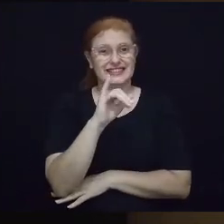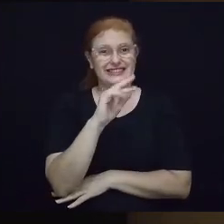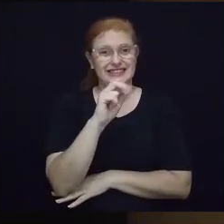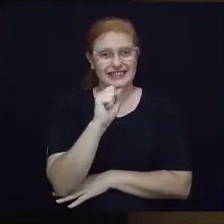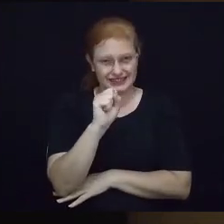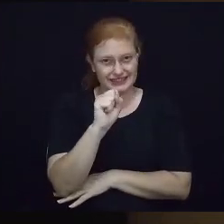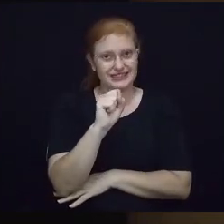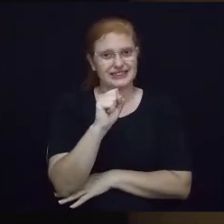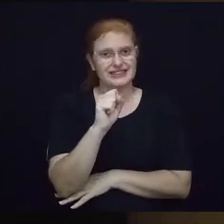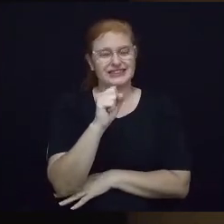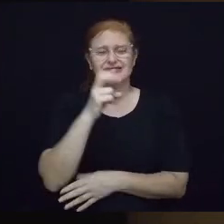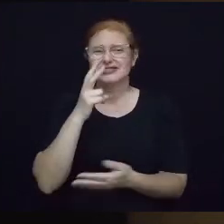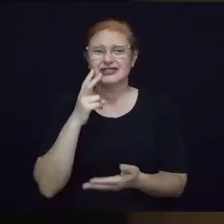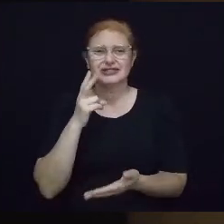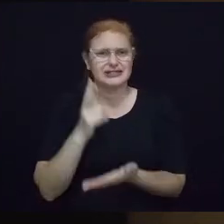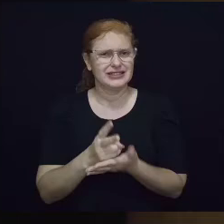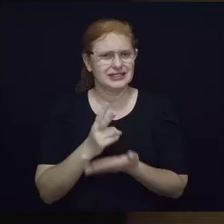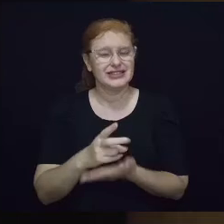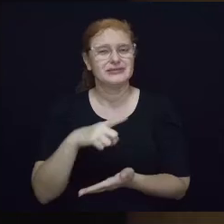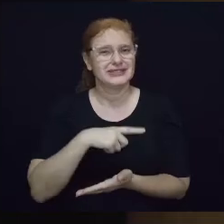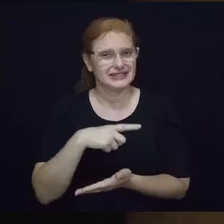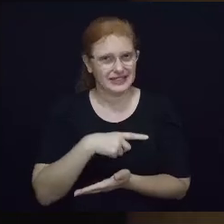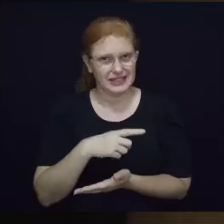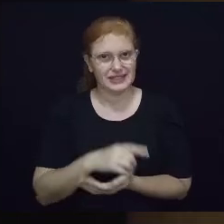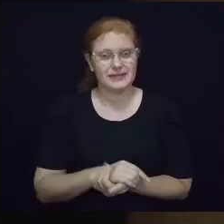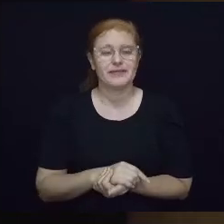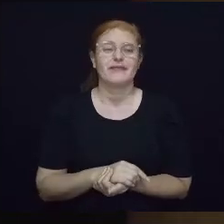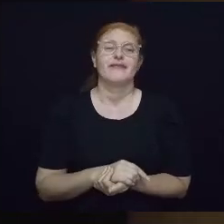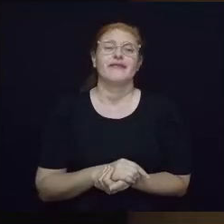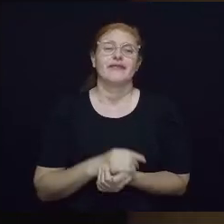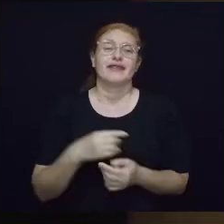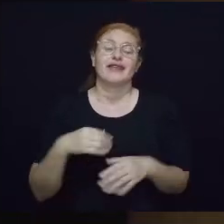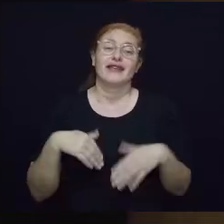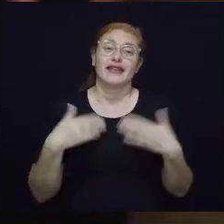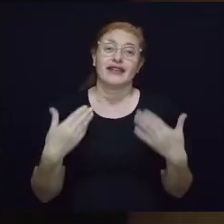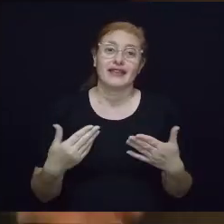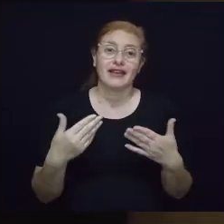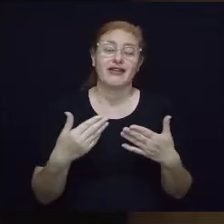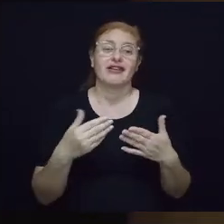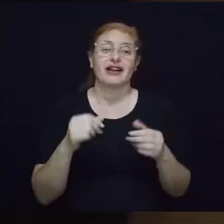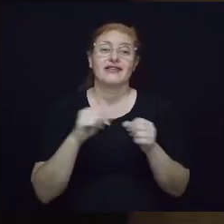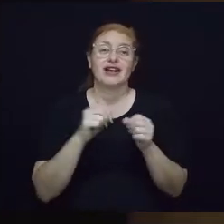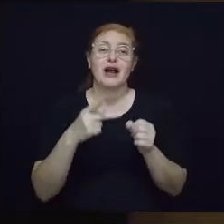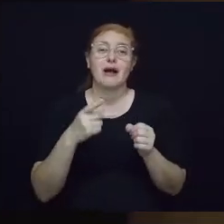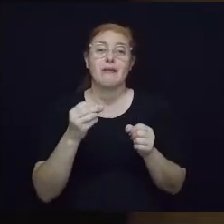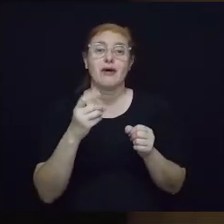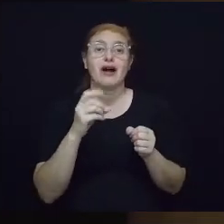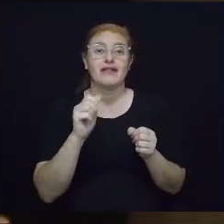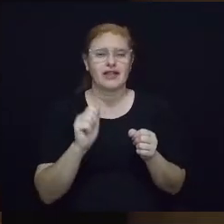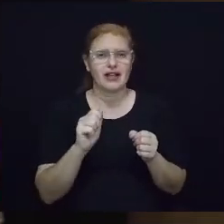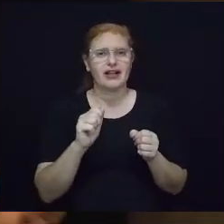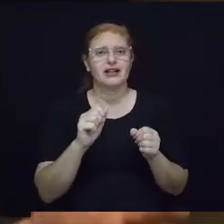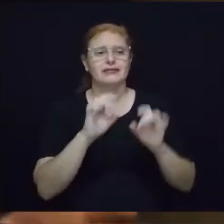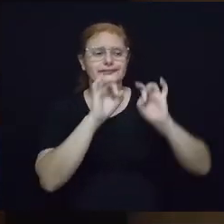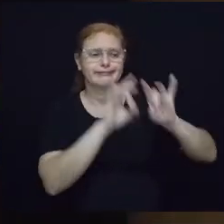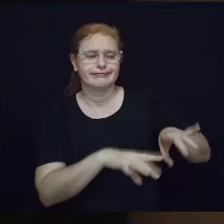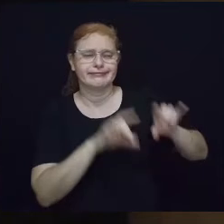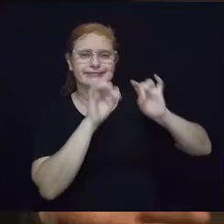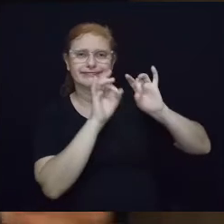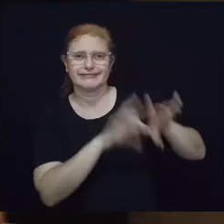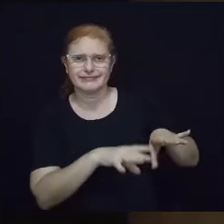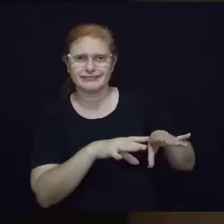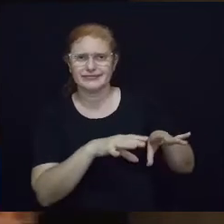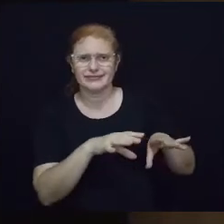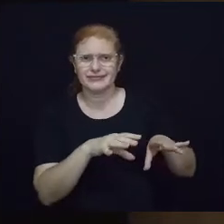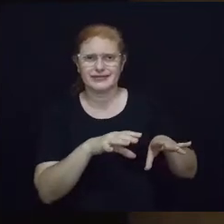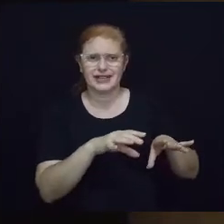que após a colheita, eles fazem uma poda. Isso gera muita madeira, que o pessoal deixa às vezes